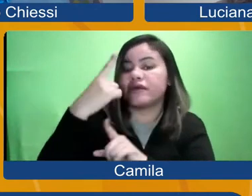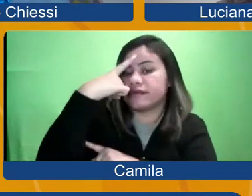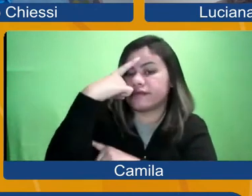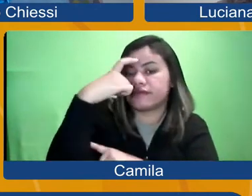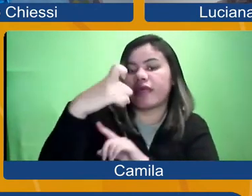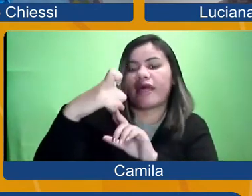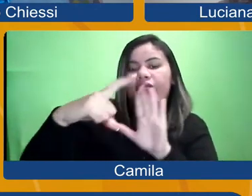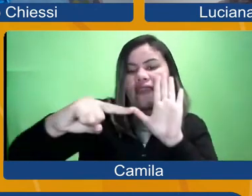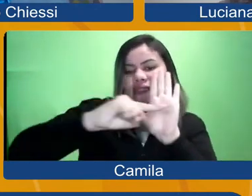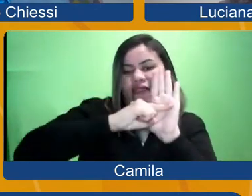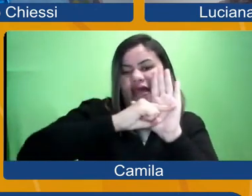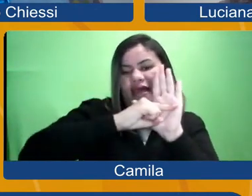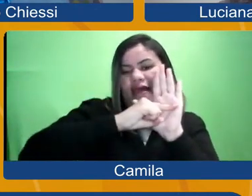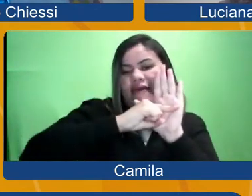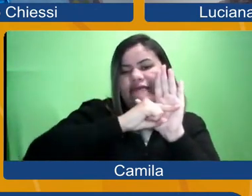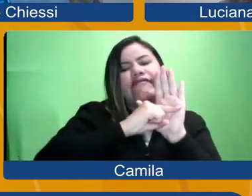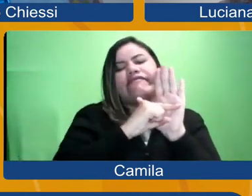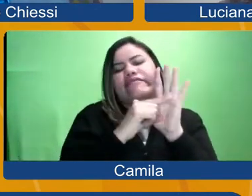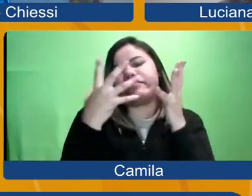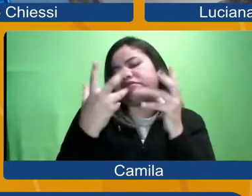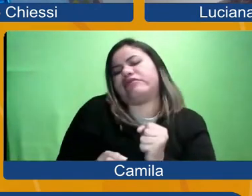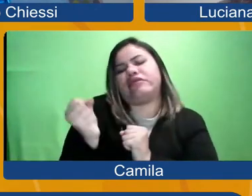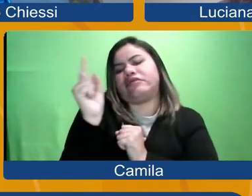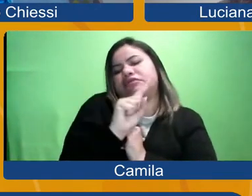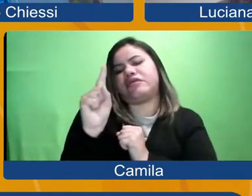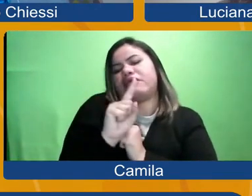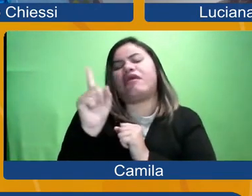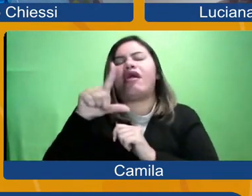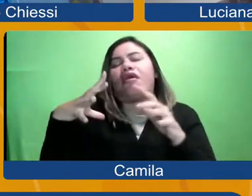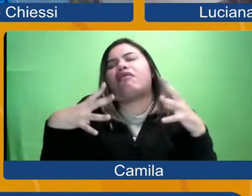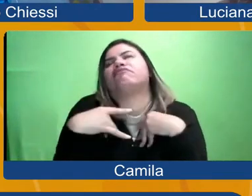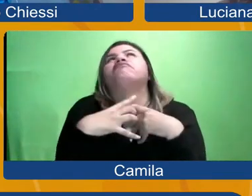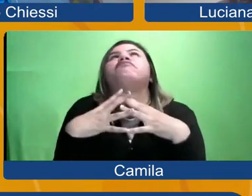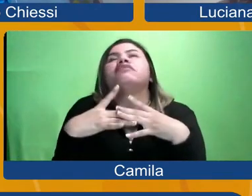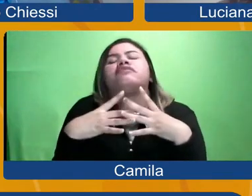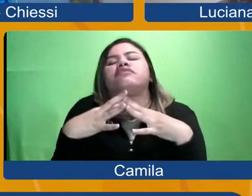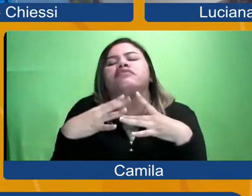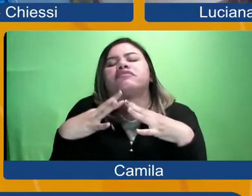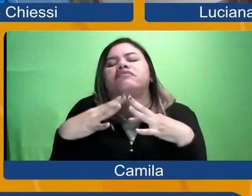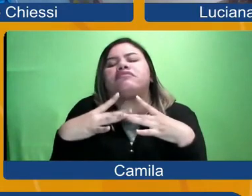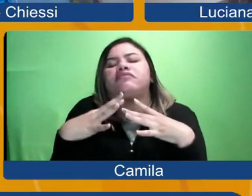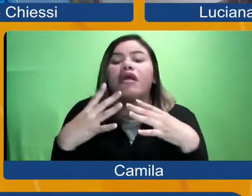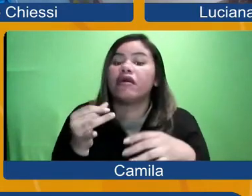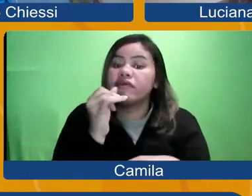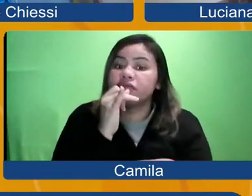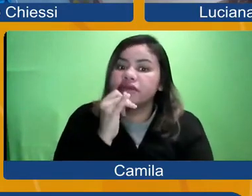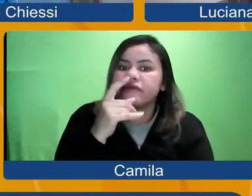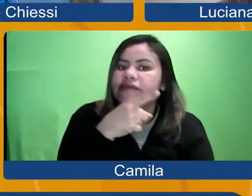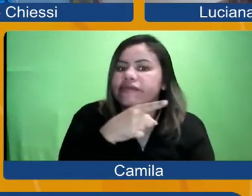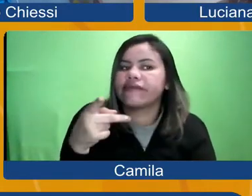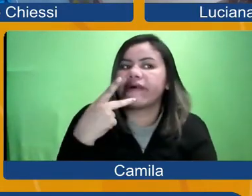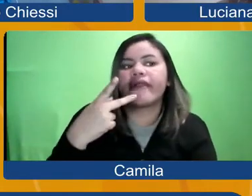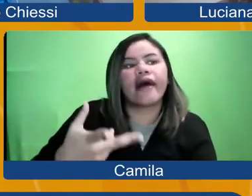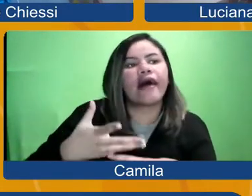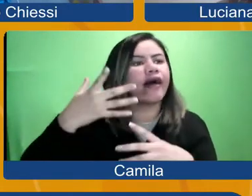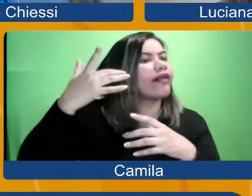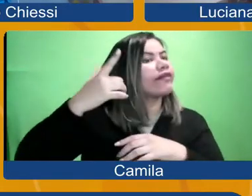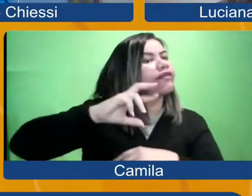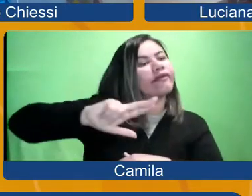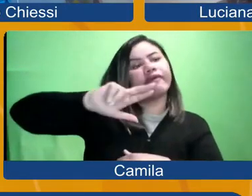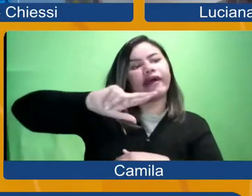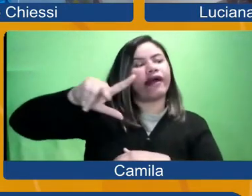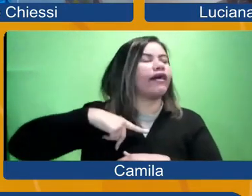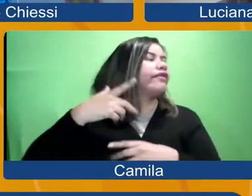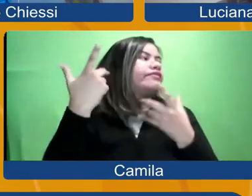muito cômoda, né, porque se você fala que não está acontecendo, que não está tendo aquecimento global, né, que igual